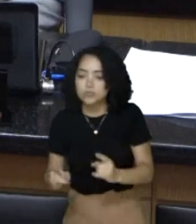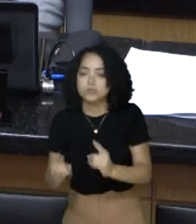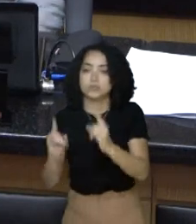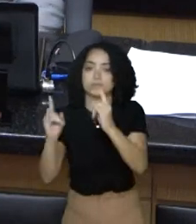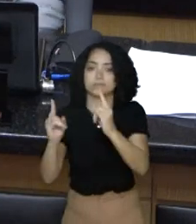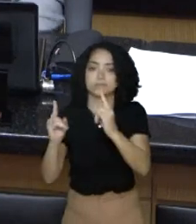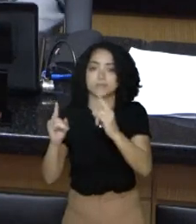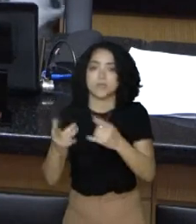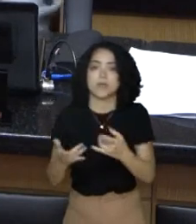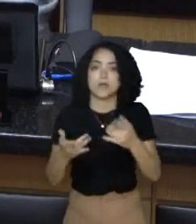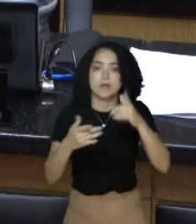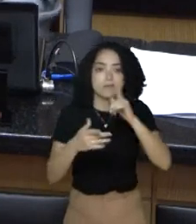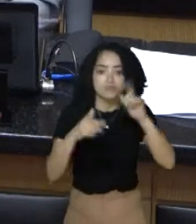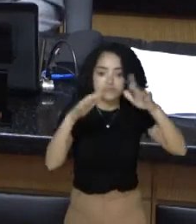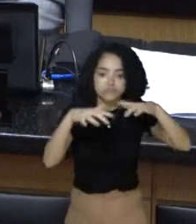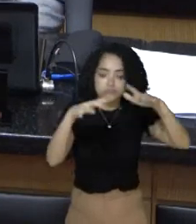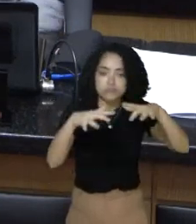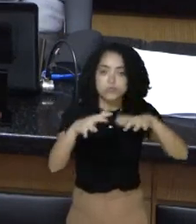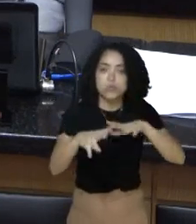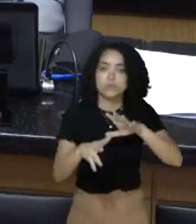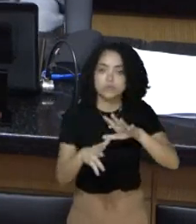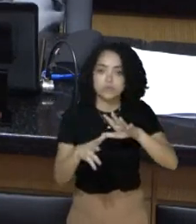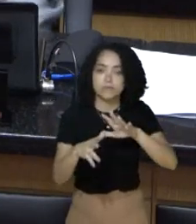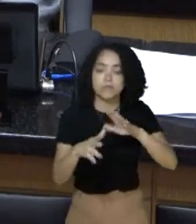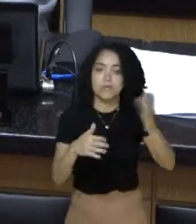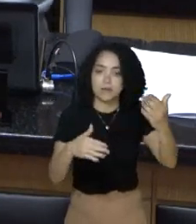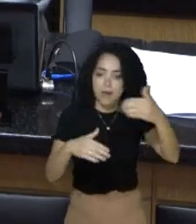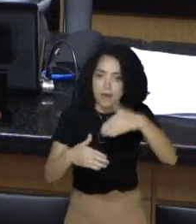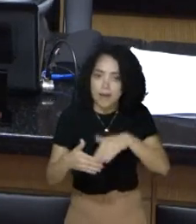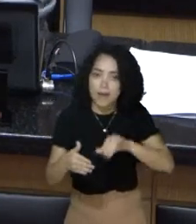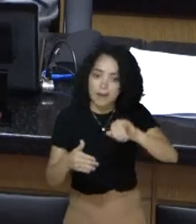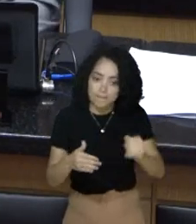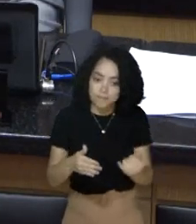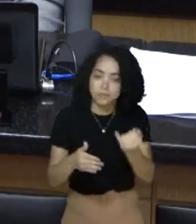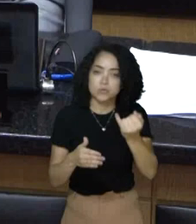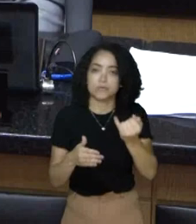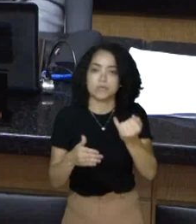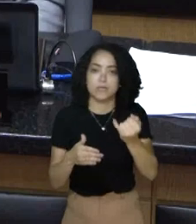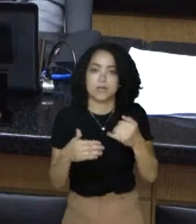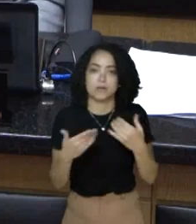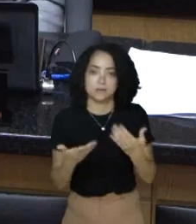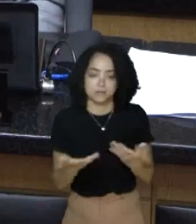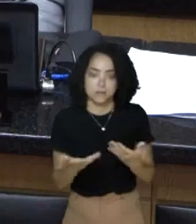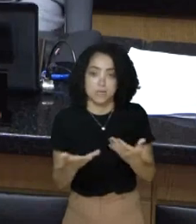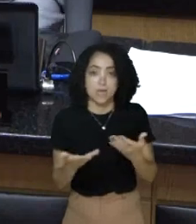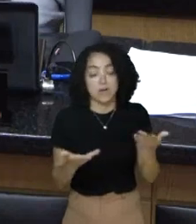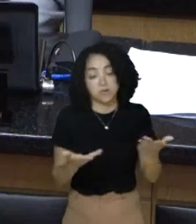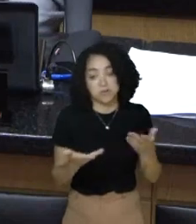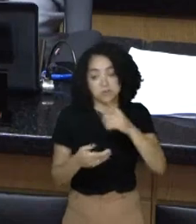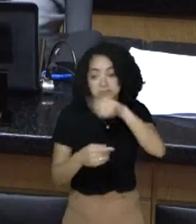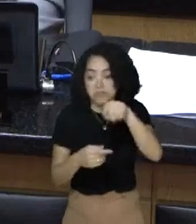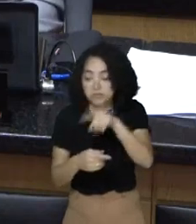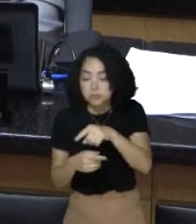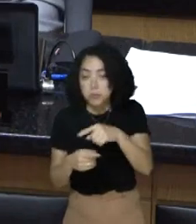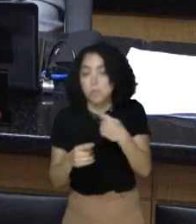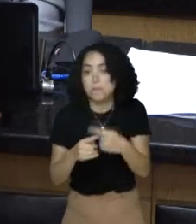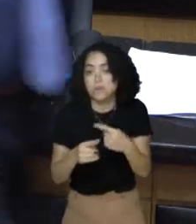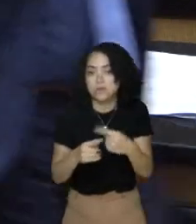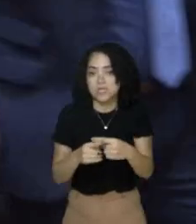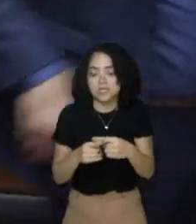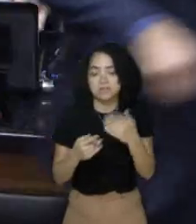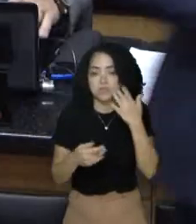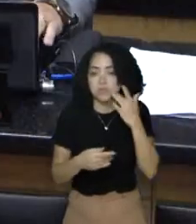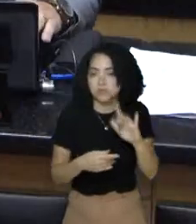obrigatória. É um projeto socialmente ambiental, eu não entendo porque o governo vetou. Razão pela qual eu peço aos